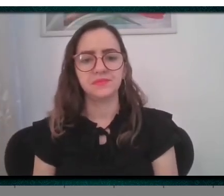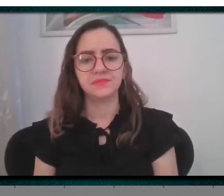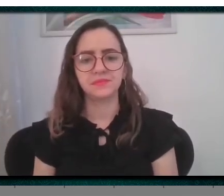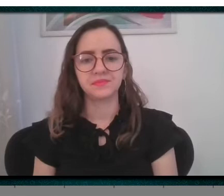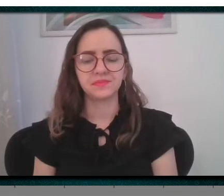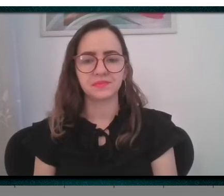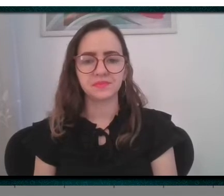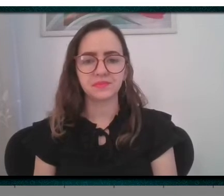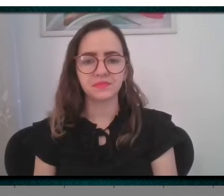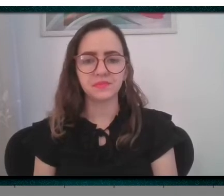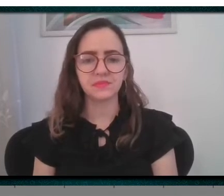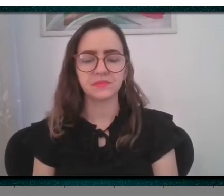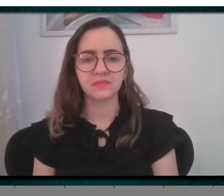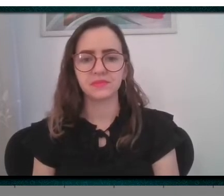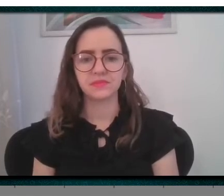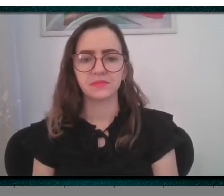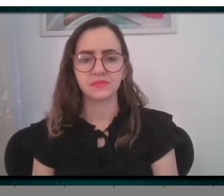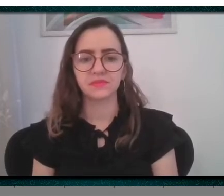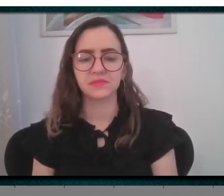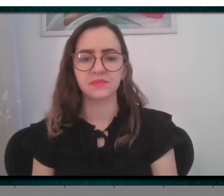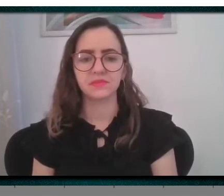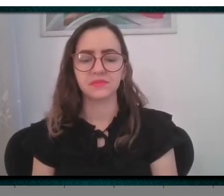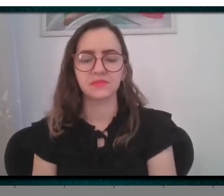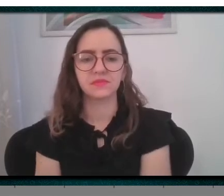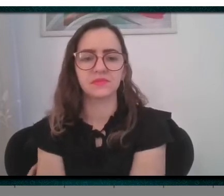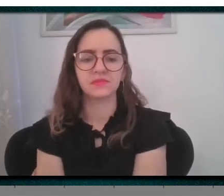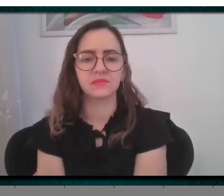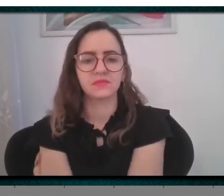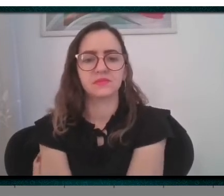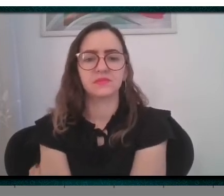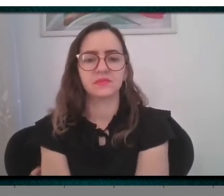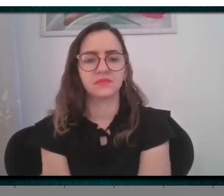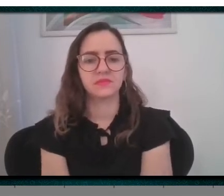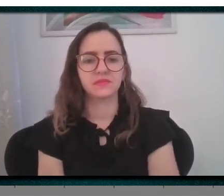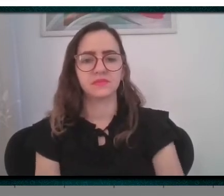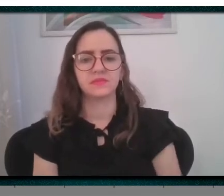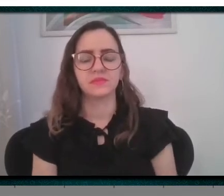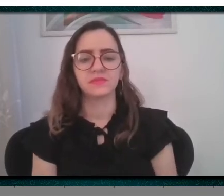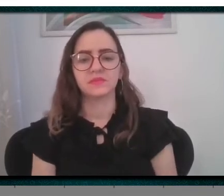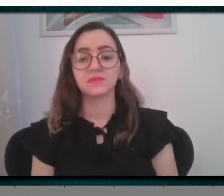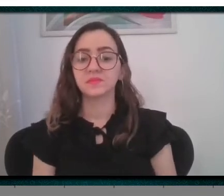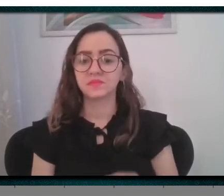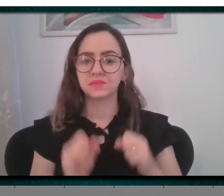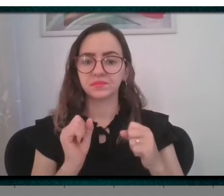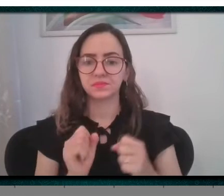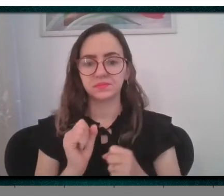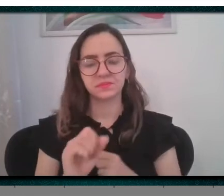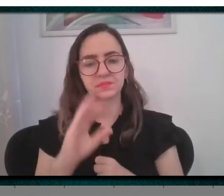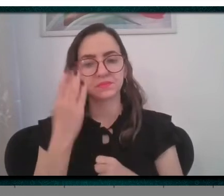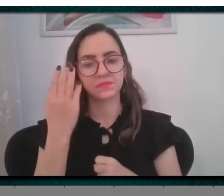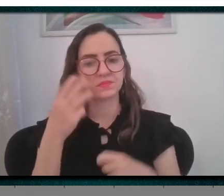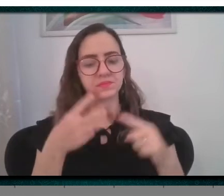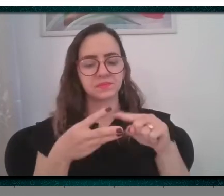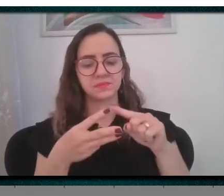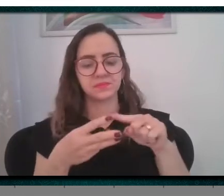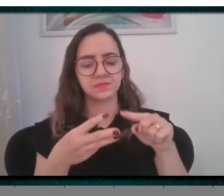possibilidades. Essas três possibilidades, elas estão relacionadas à concentração, tá? Eu posso ter